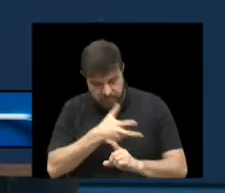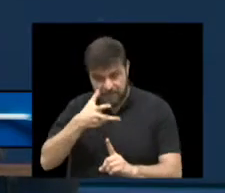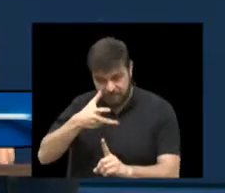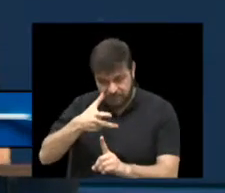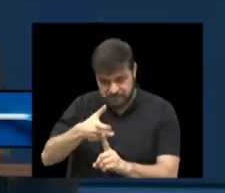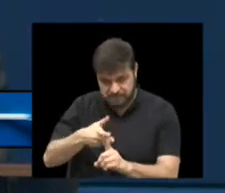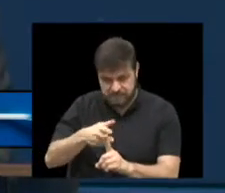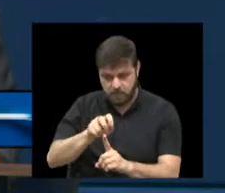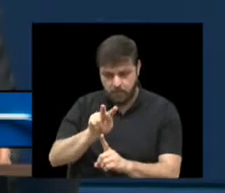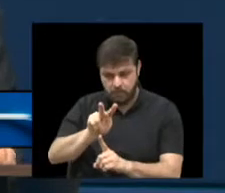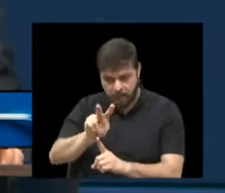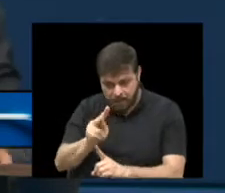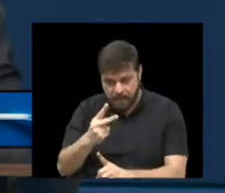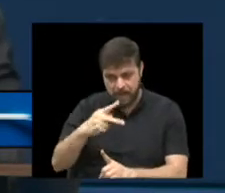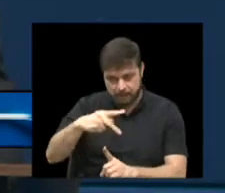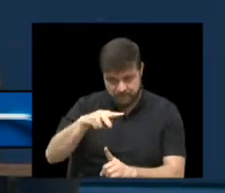HPV,